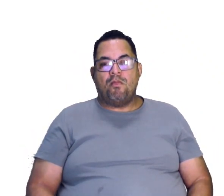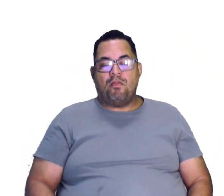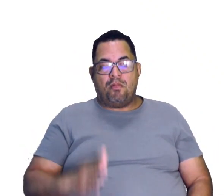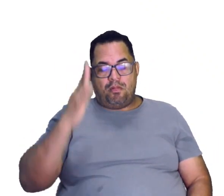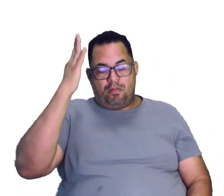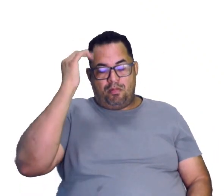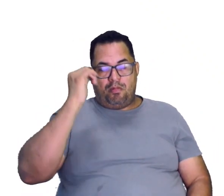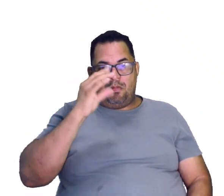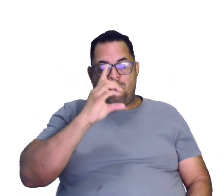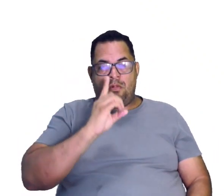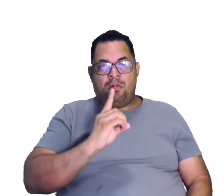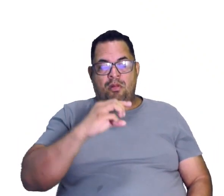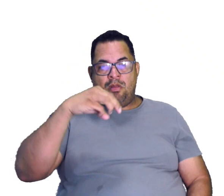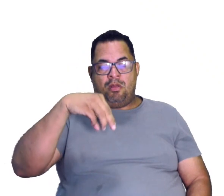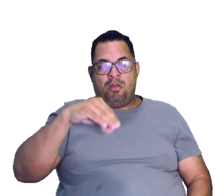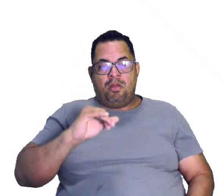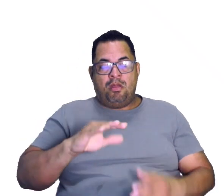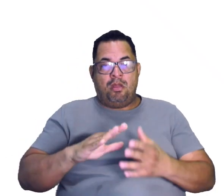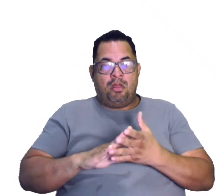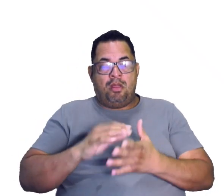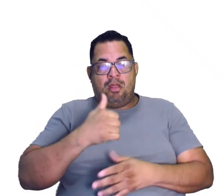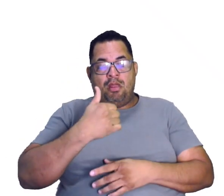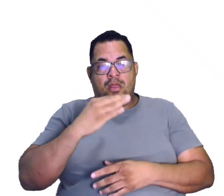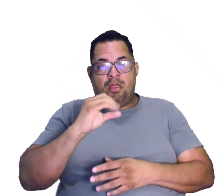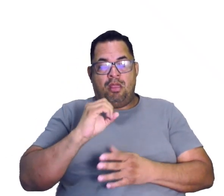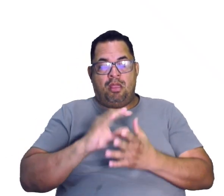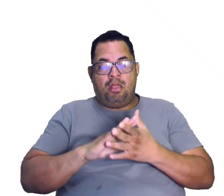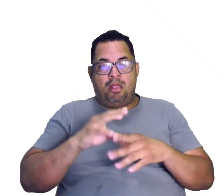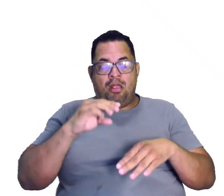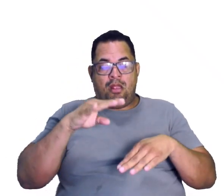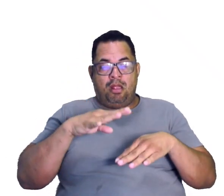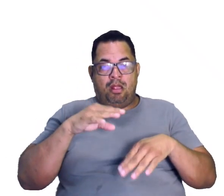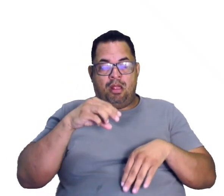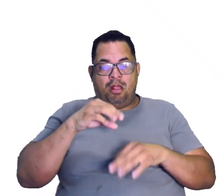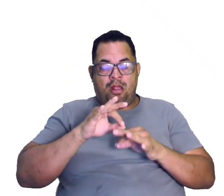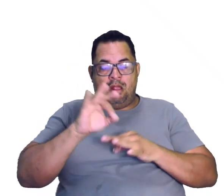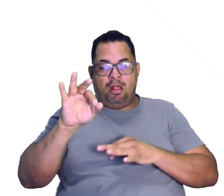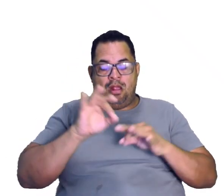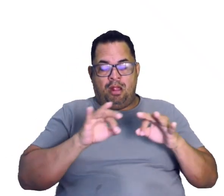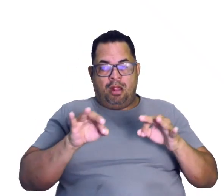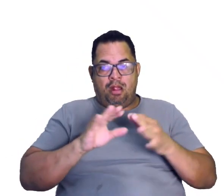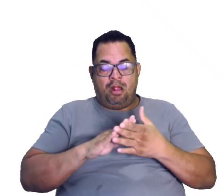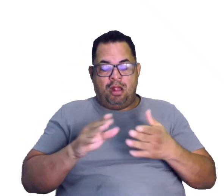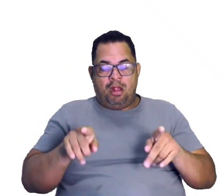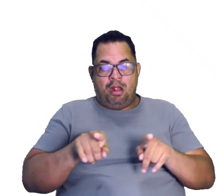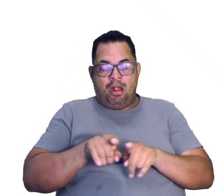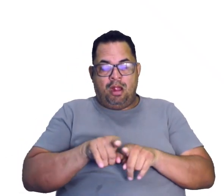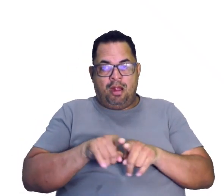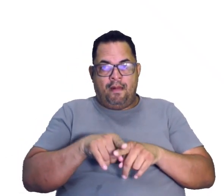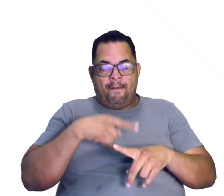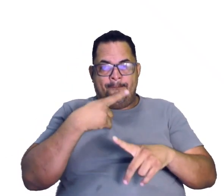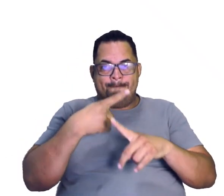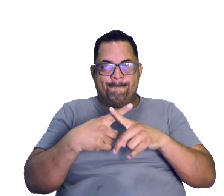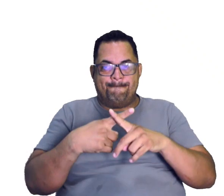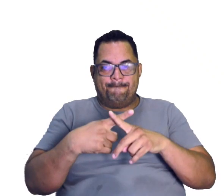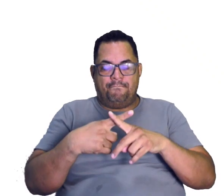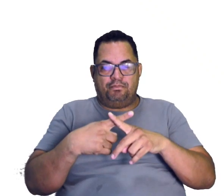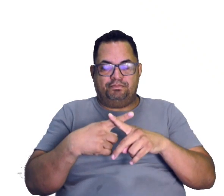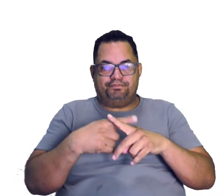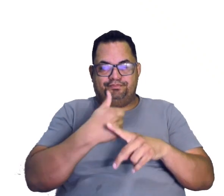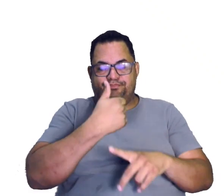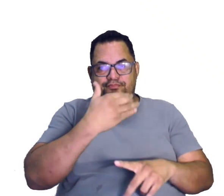decímetro cúbico é a 10ª parte do metro. Assim, a gente vai multiplicar essa medida